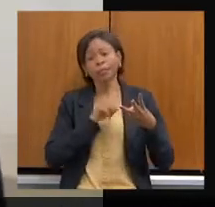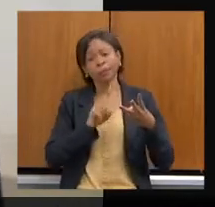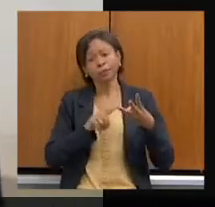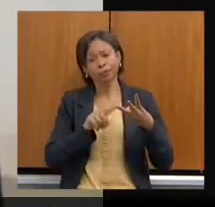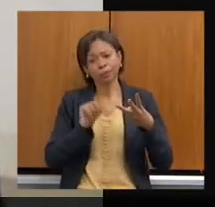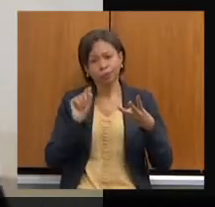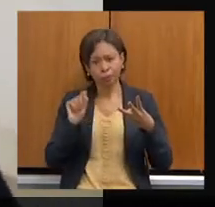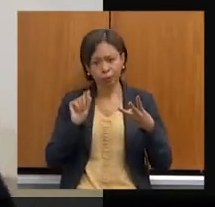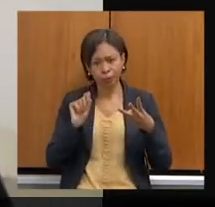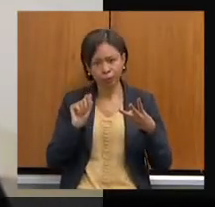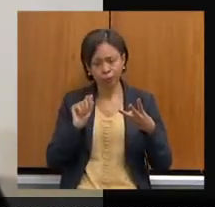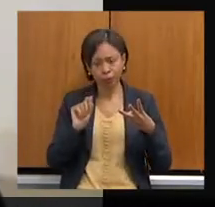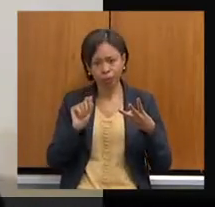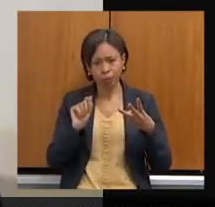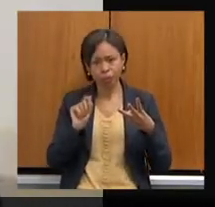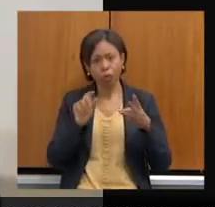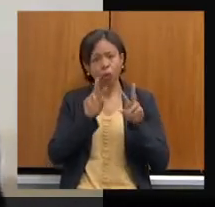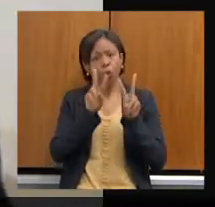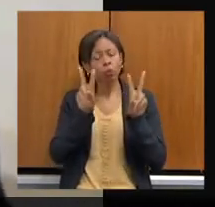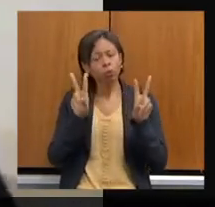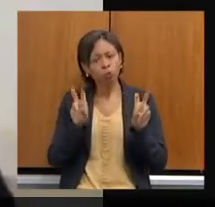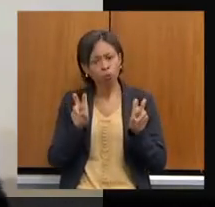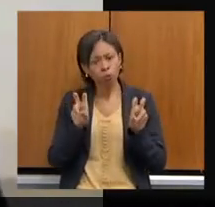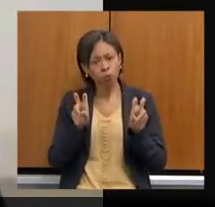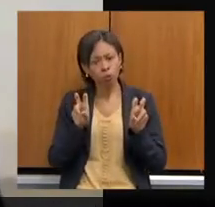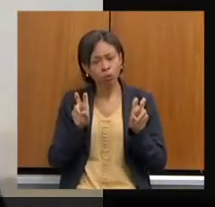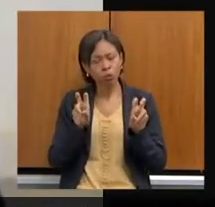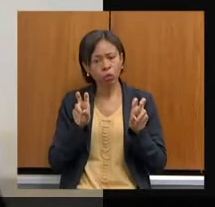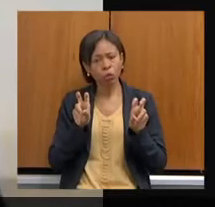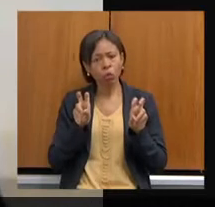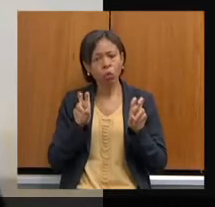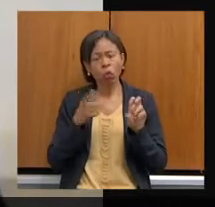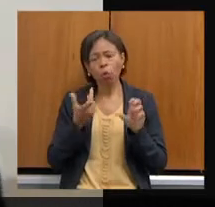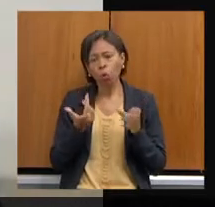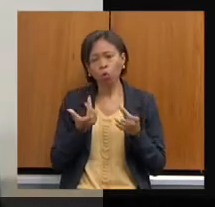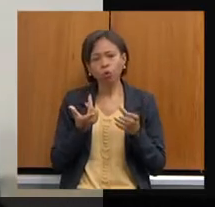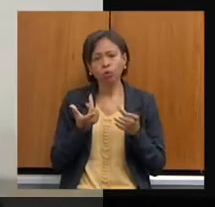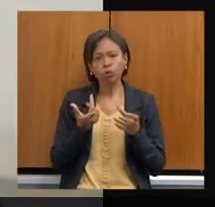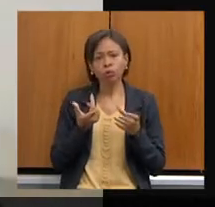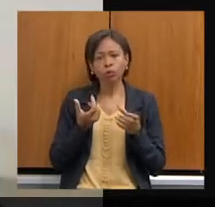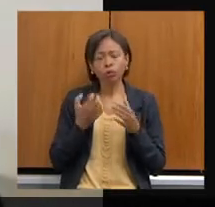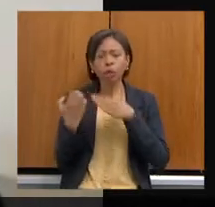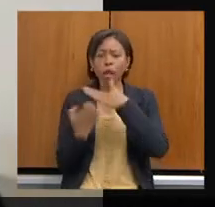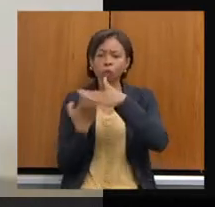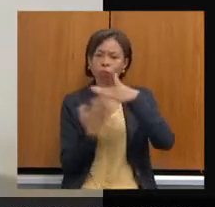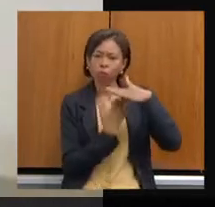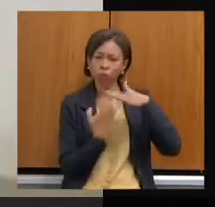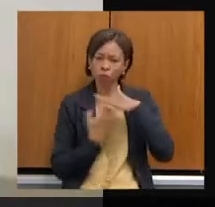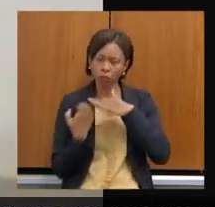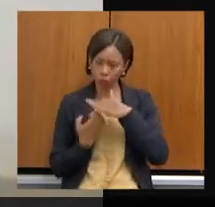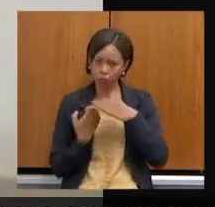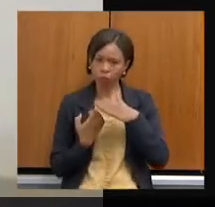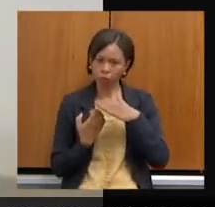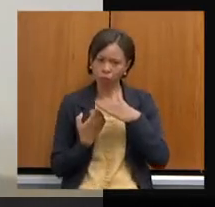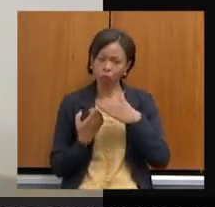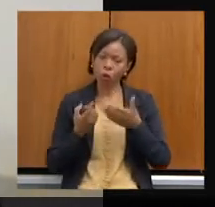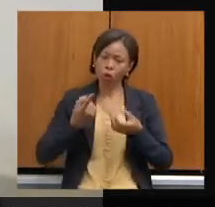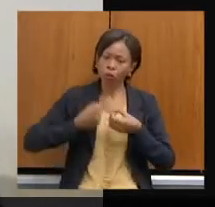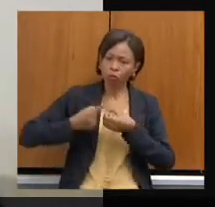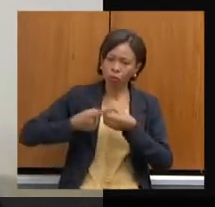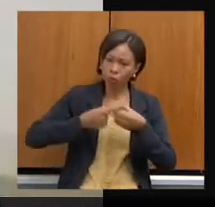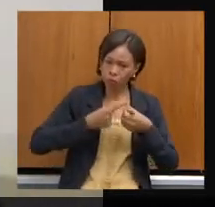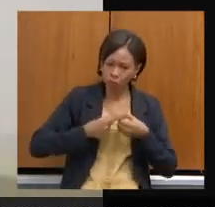terceira pergunta será com relação ao consórcios municipais o municipais agropecuária